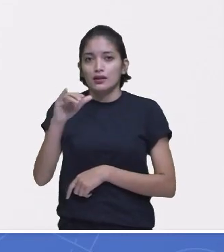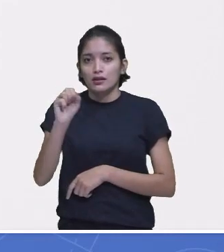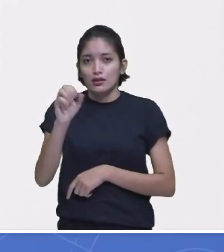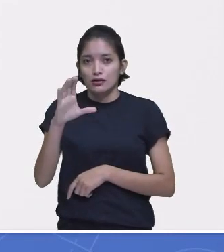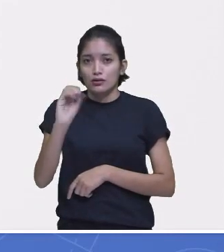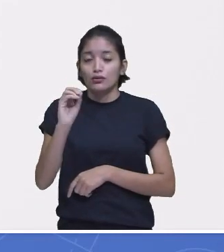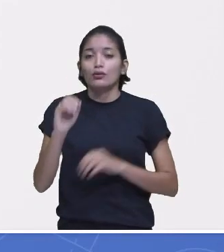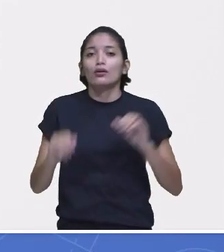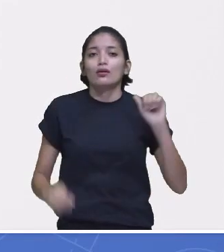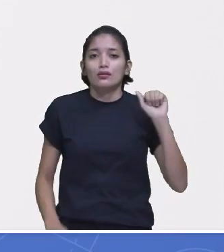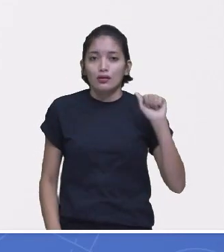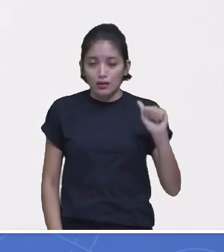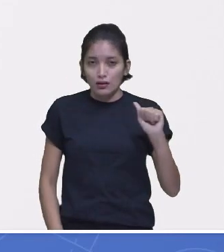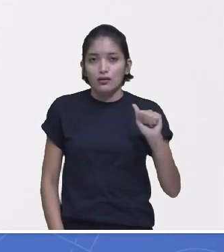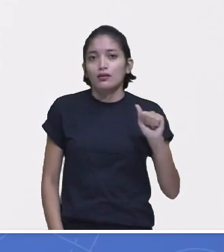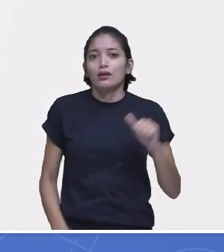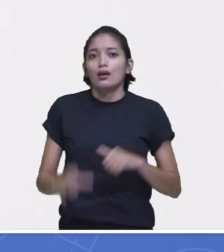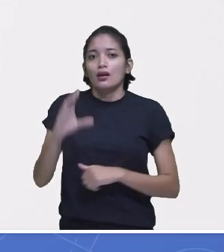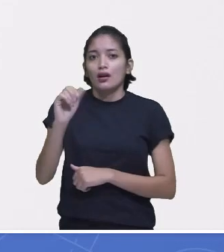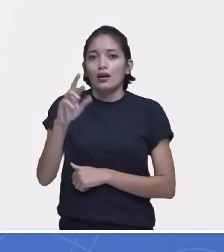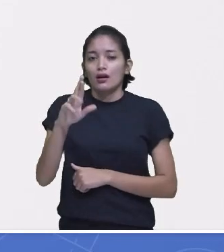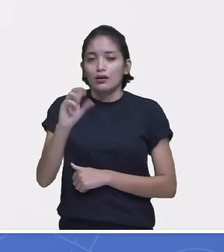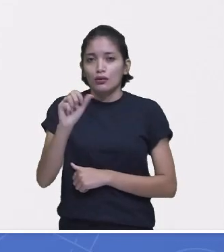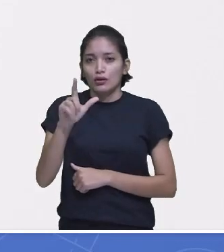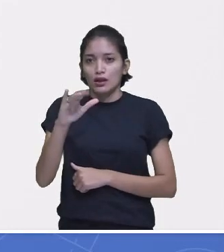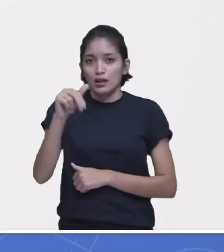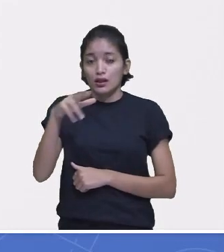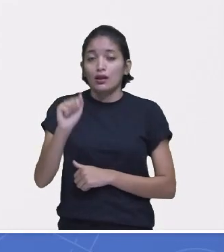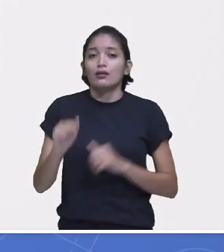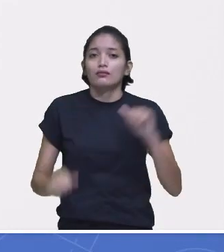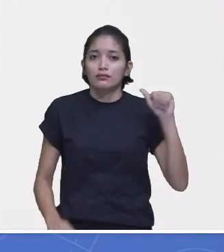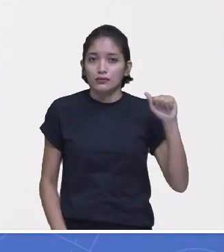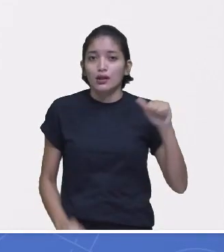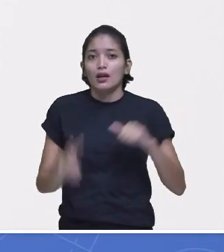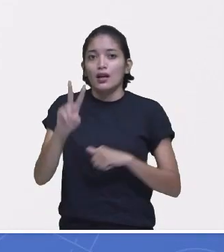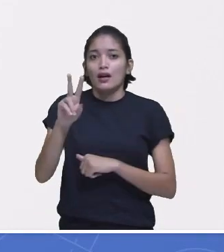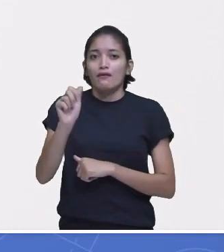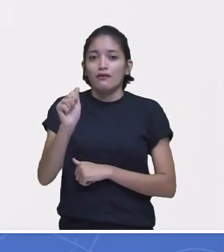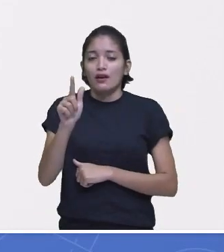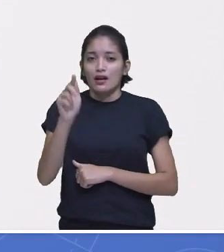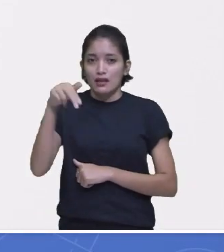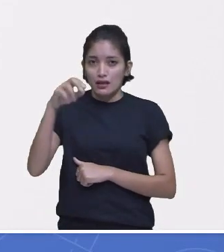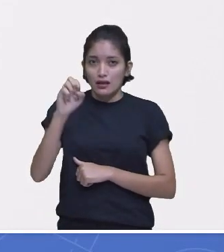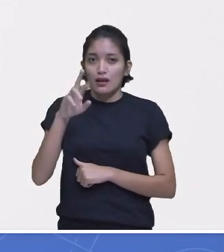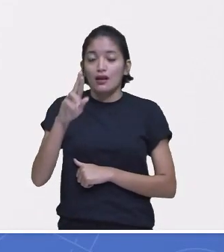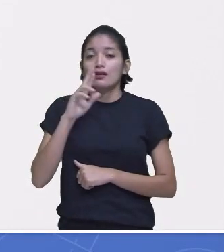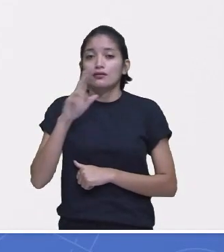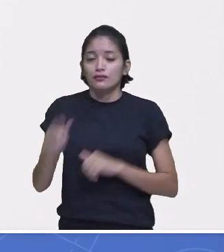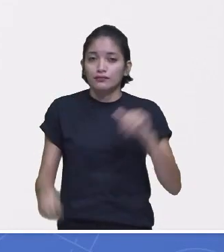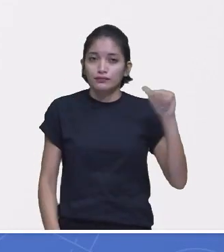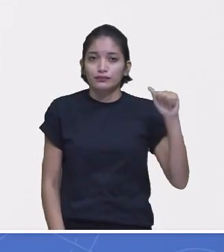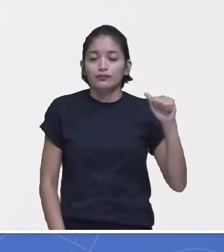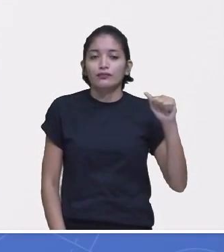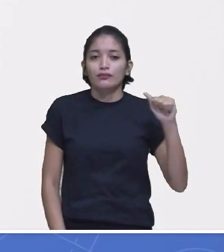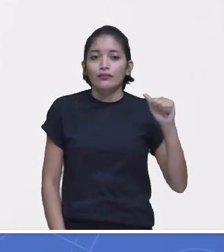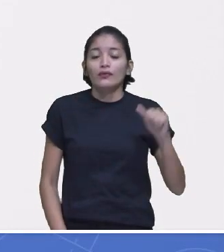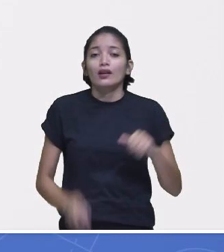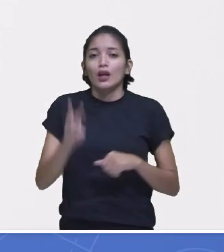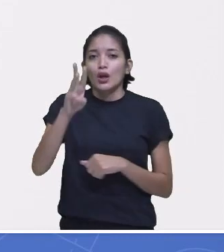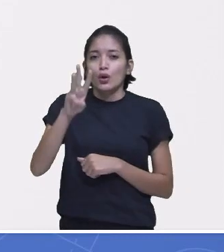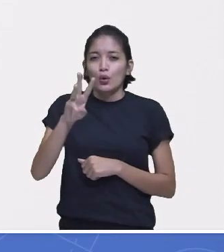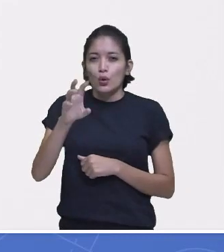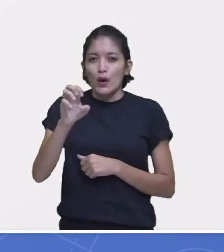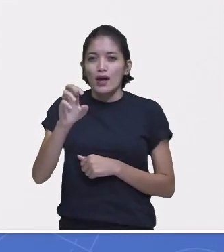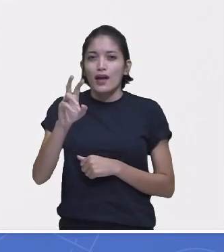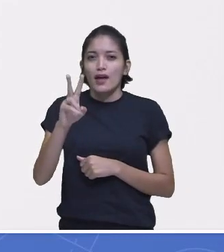Caroline, letra A. Wagner, letra A também, E o Everton? O Everton escolheu a letra